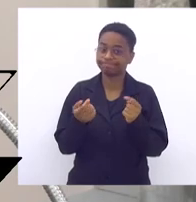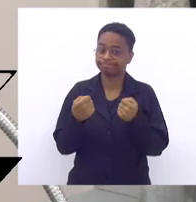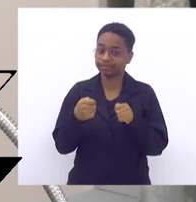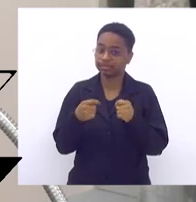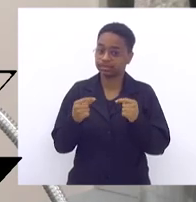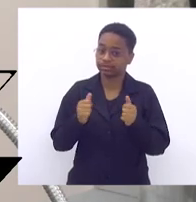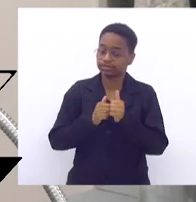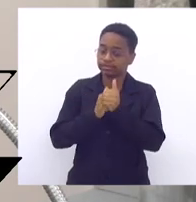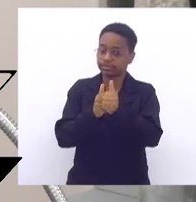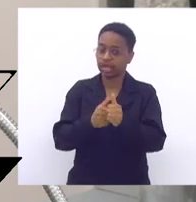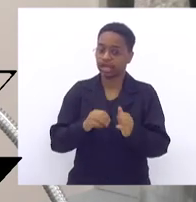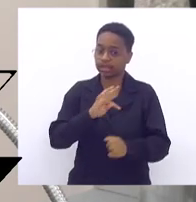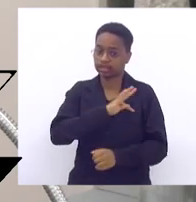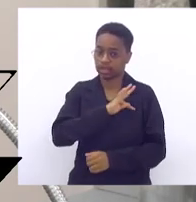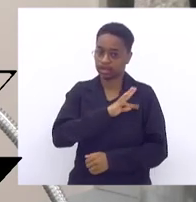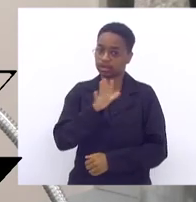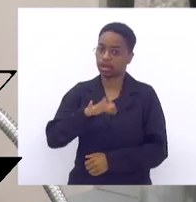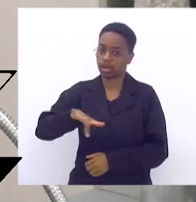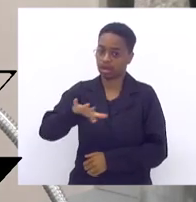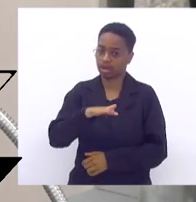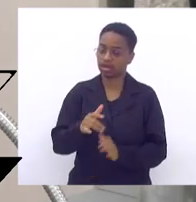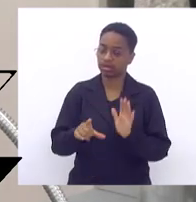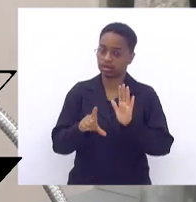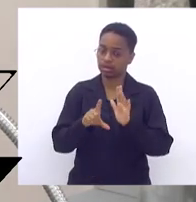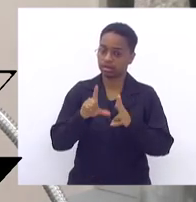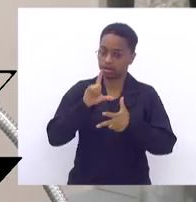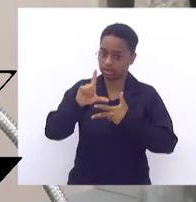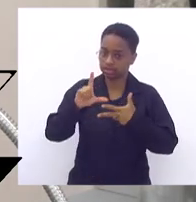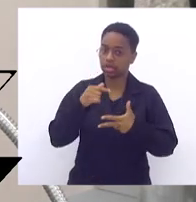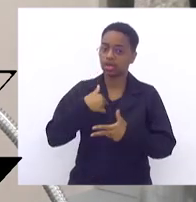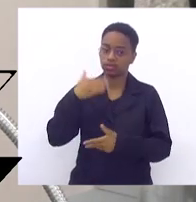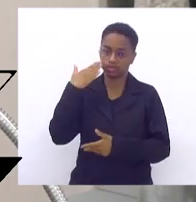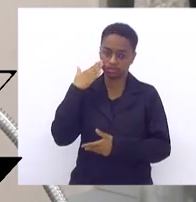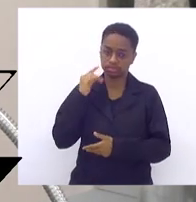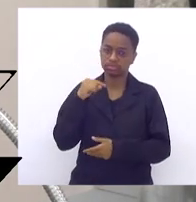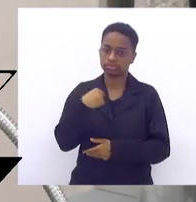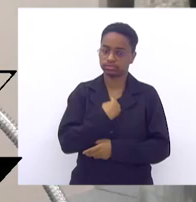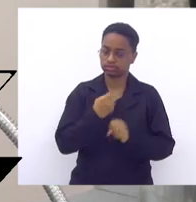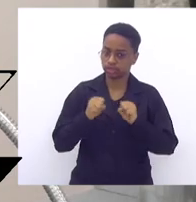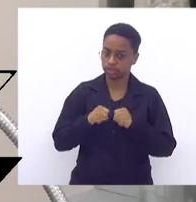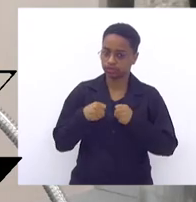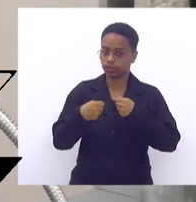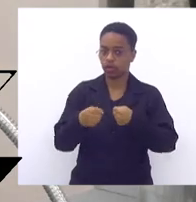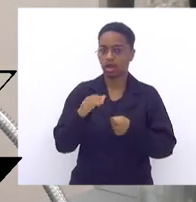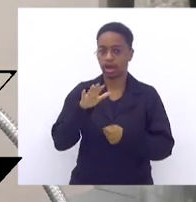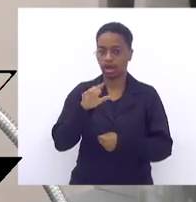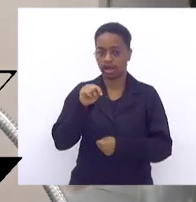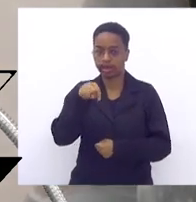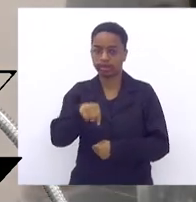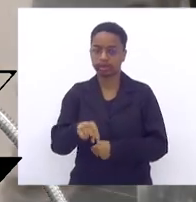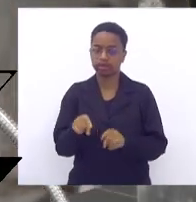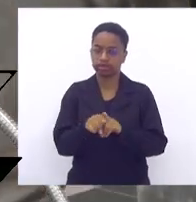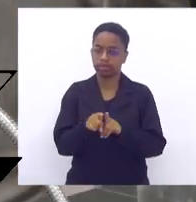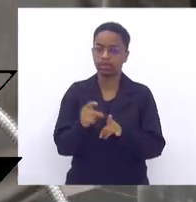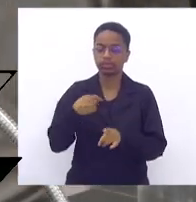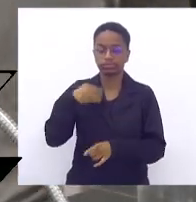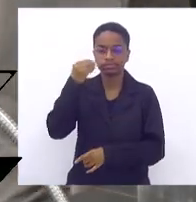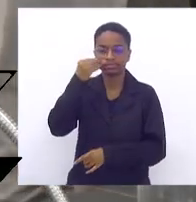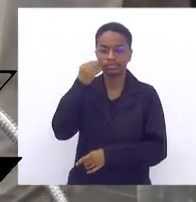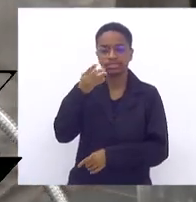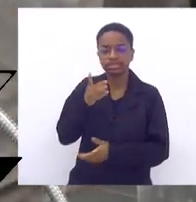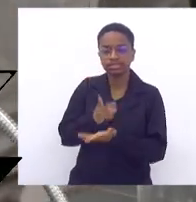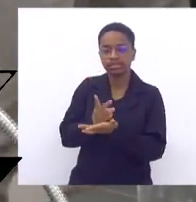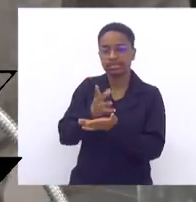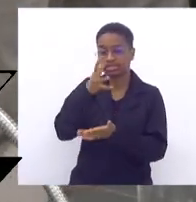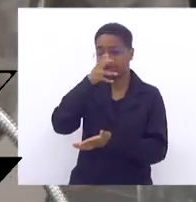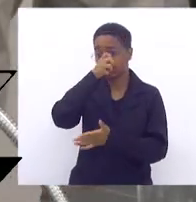técnica legislativa. Na realidade, reconheço o esforço nosso aqui e carinho com os colegas de tentar salvar os projetos e tal,